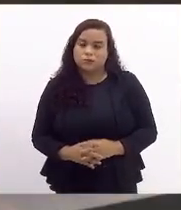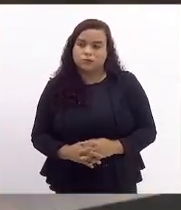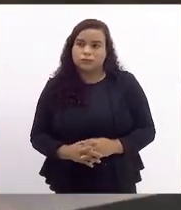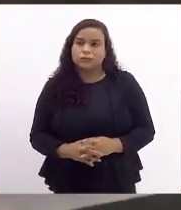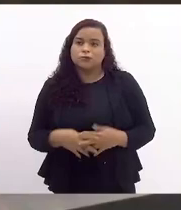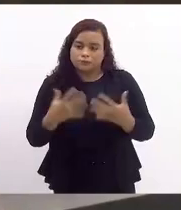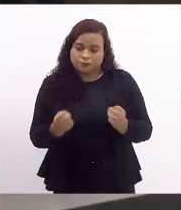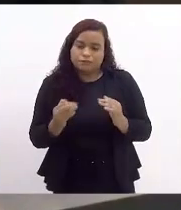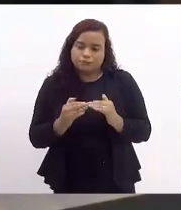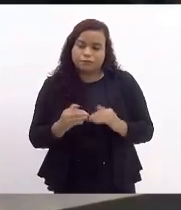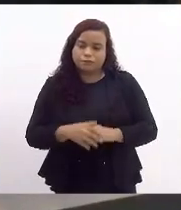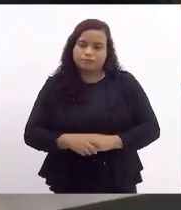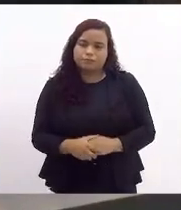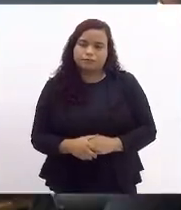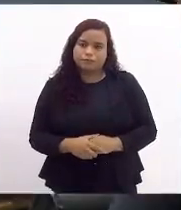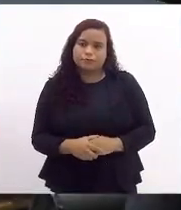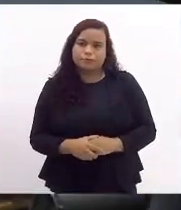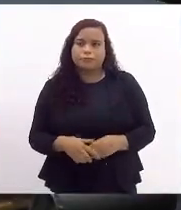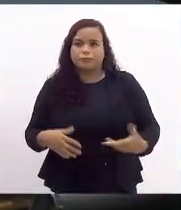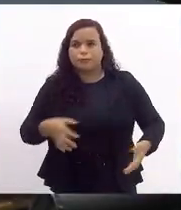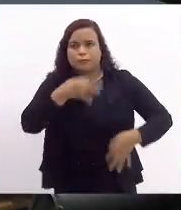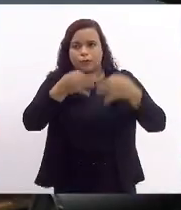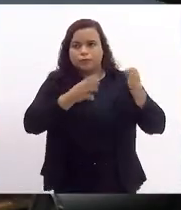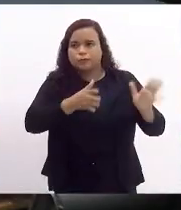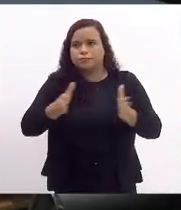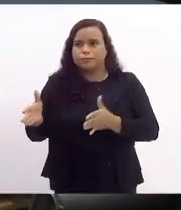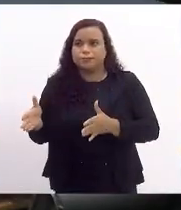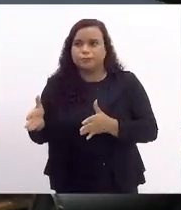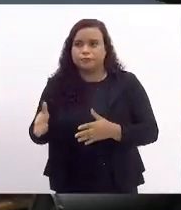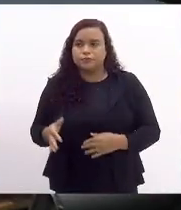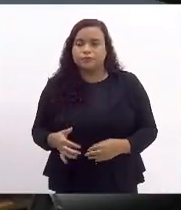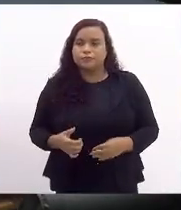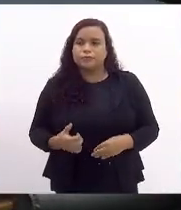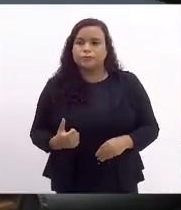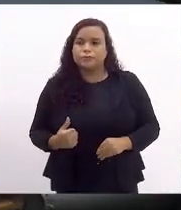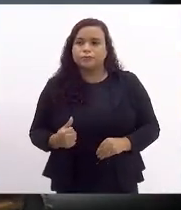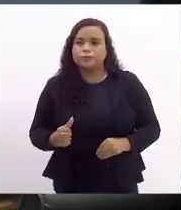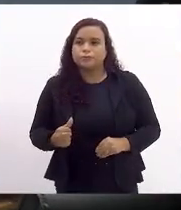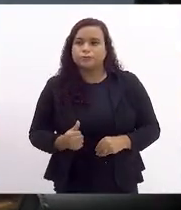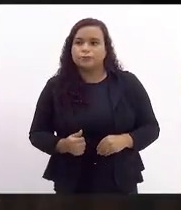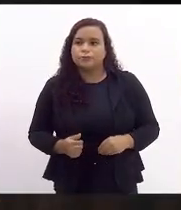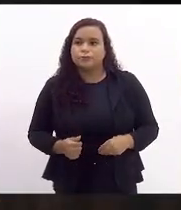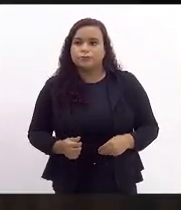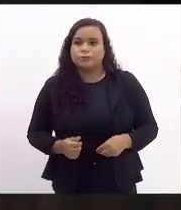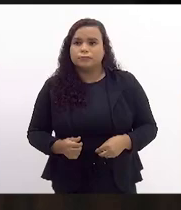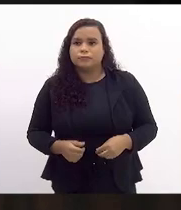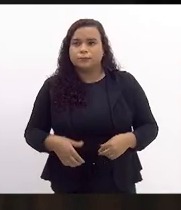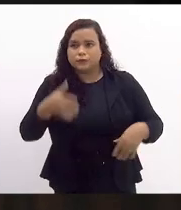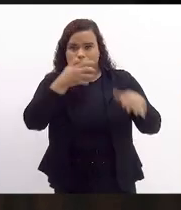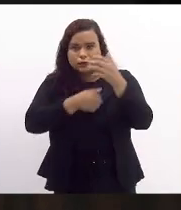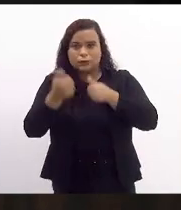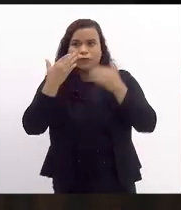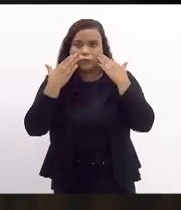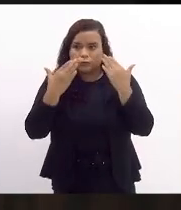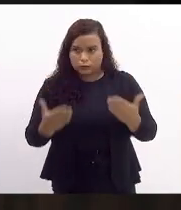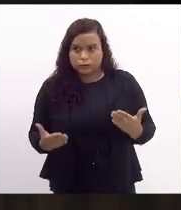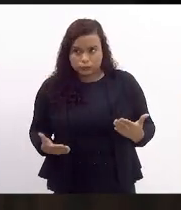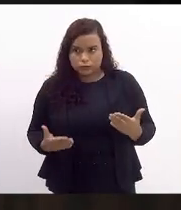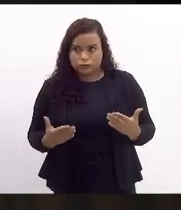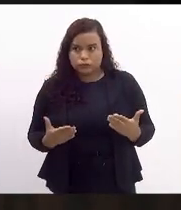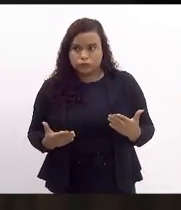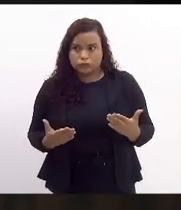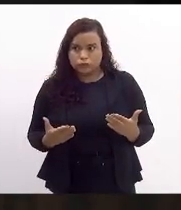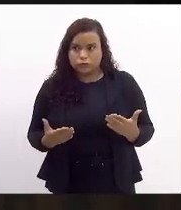favorável os pareceres emitidos a salvo os destaques que vai